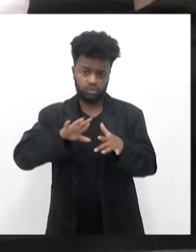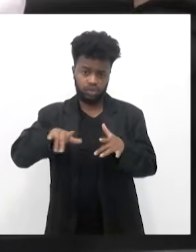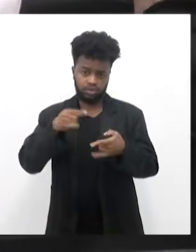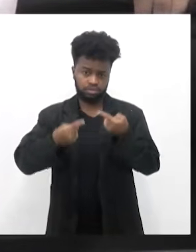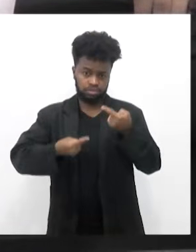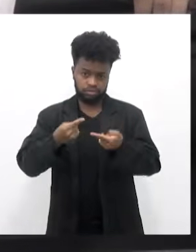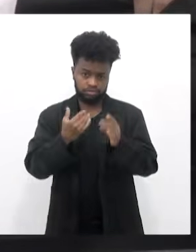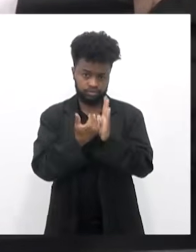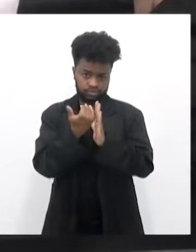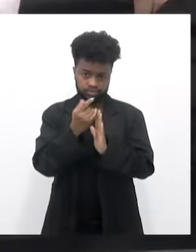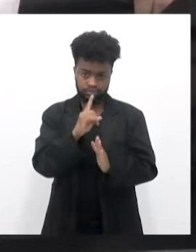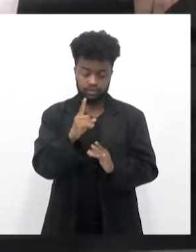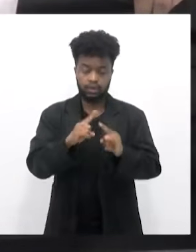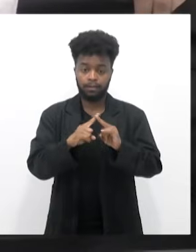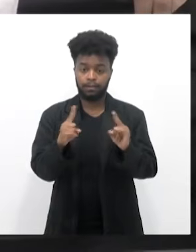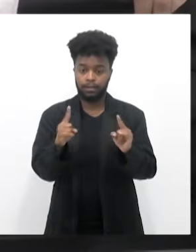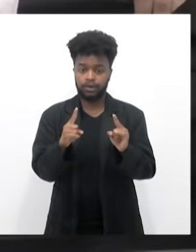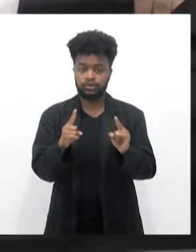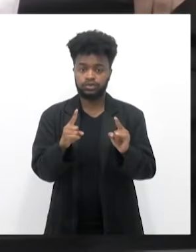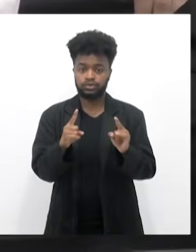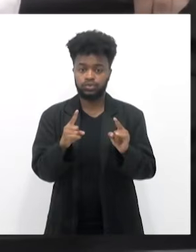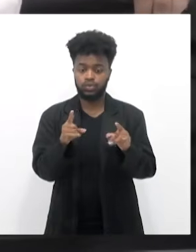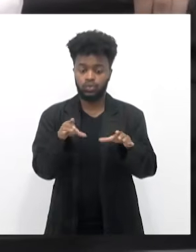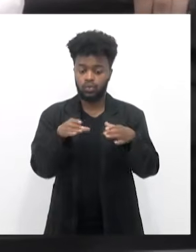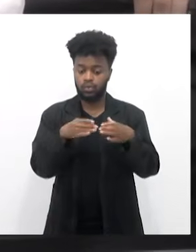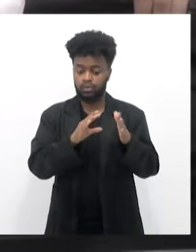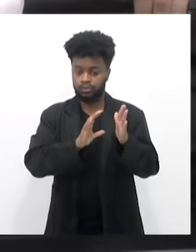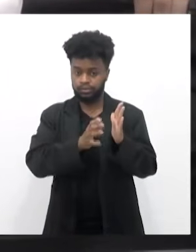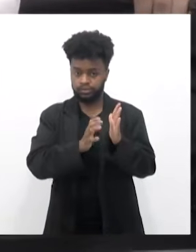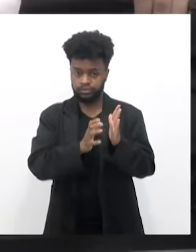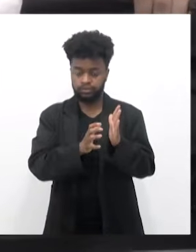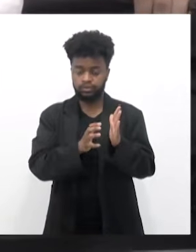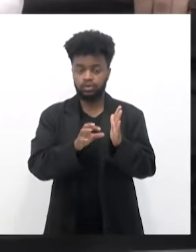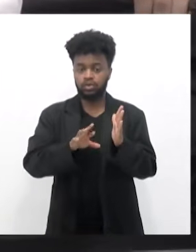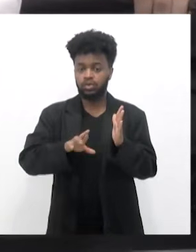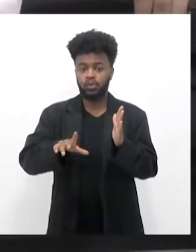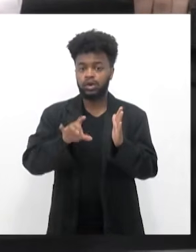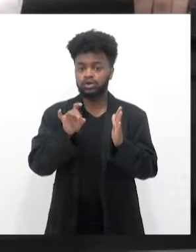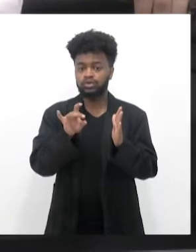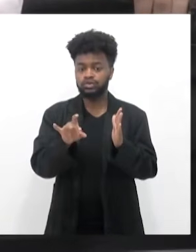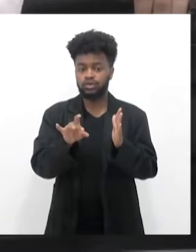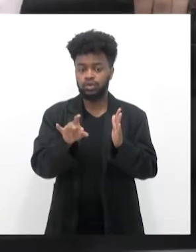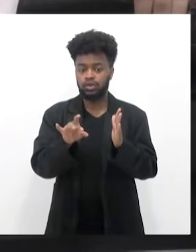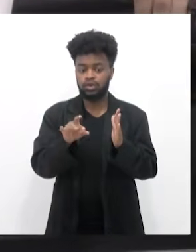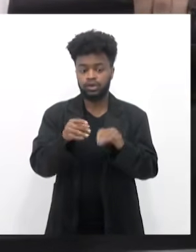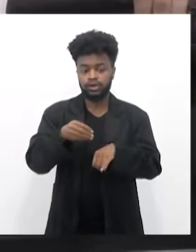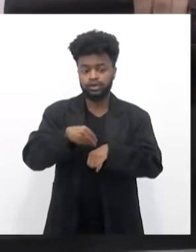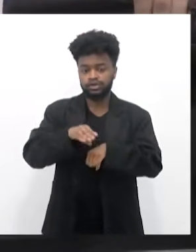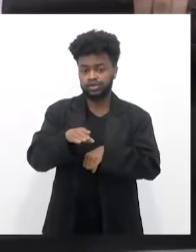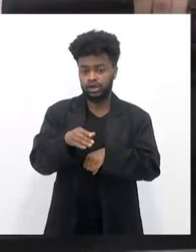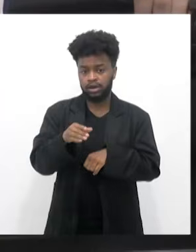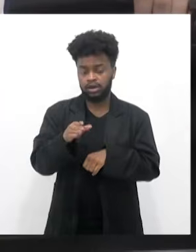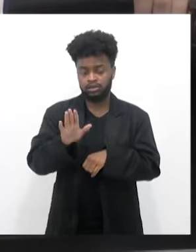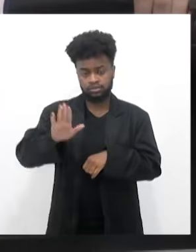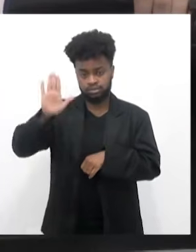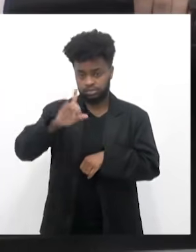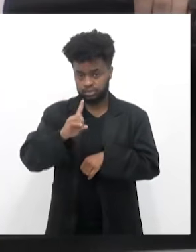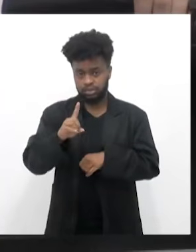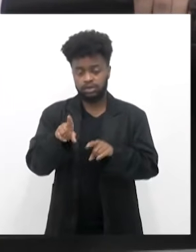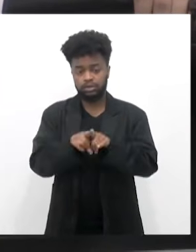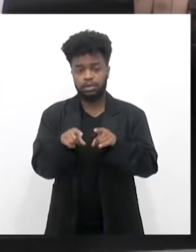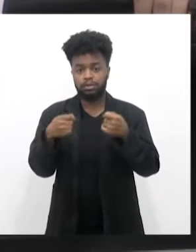seguinte, que a direção partidária, ela não só indica um candidato, mas ela tem que aprovar uma